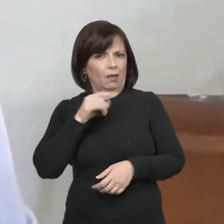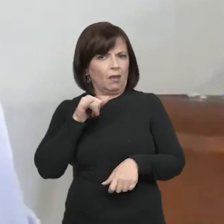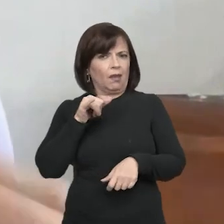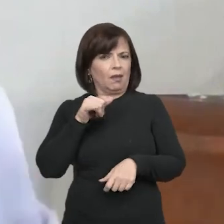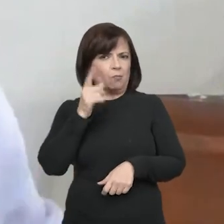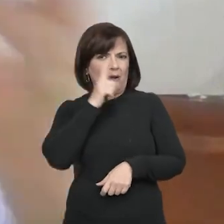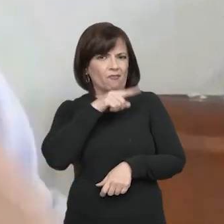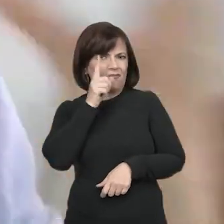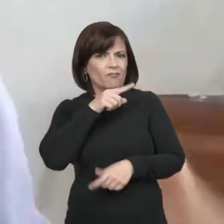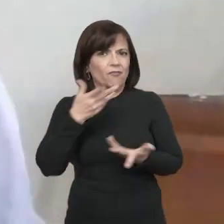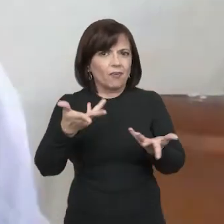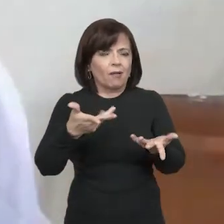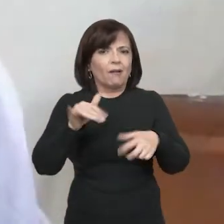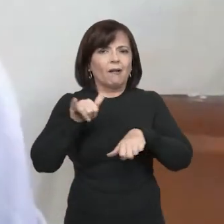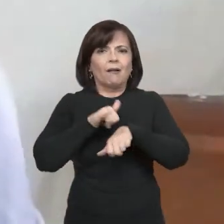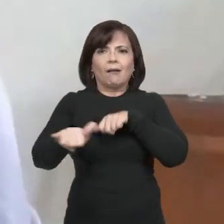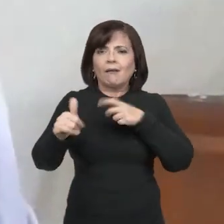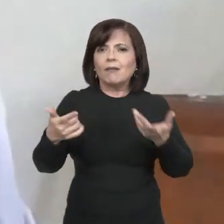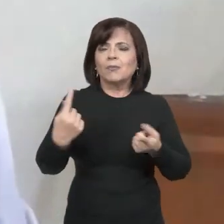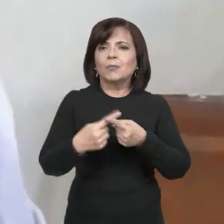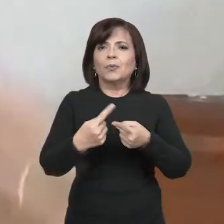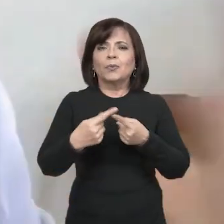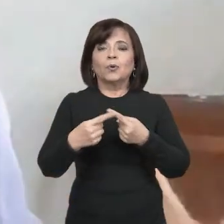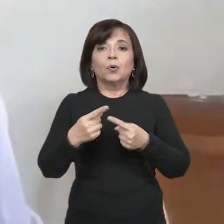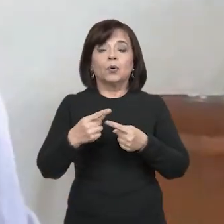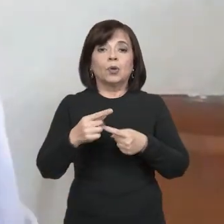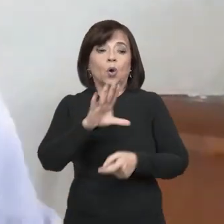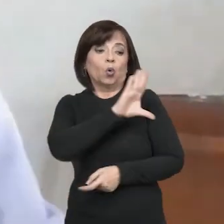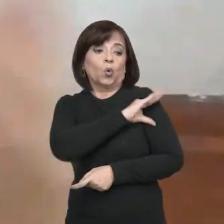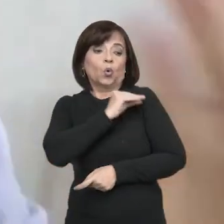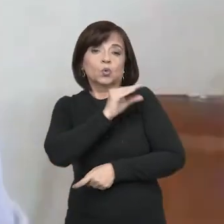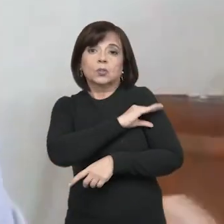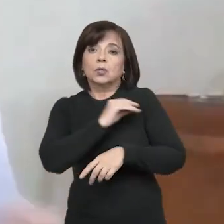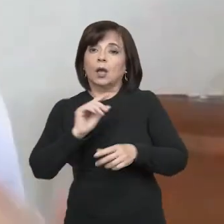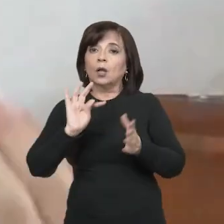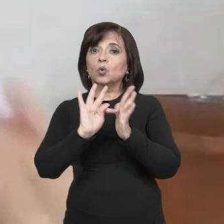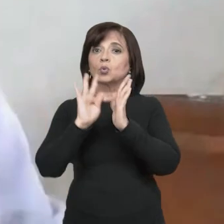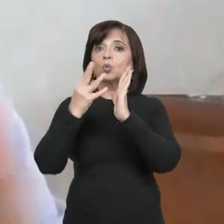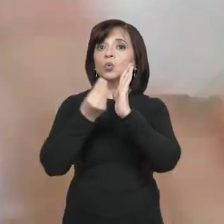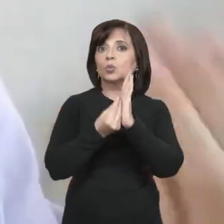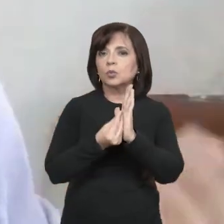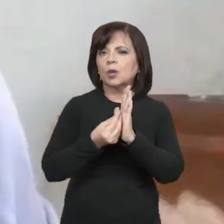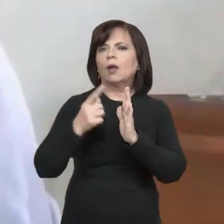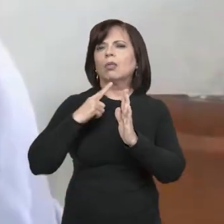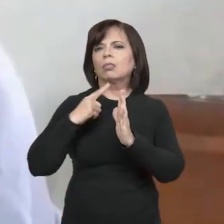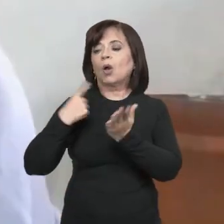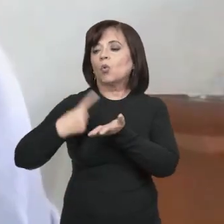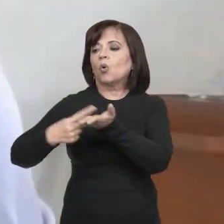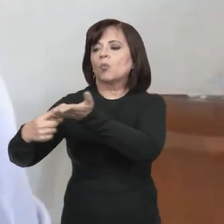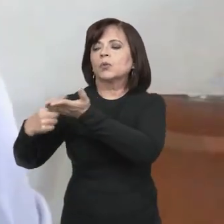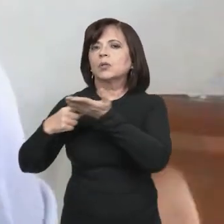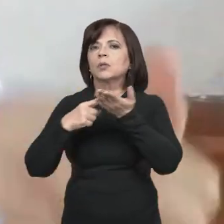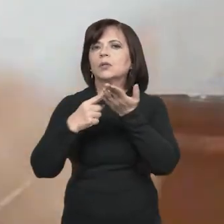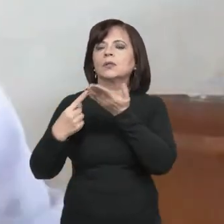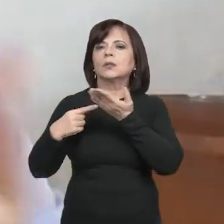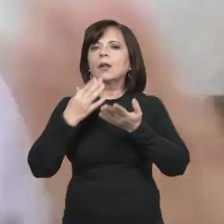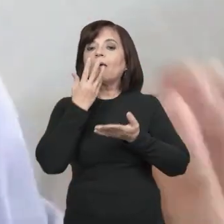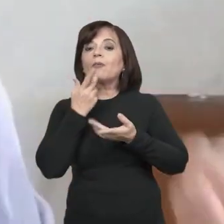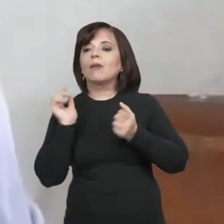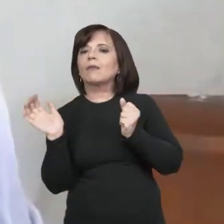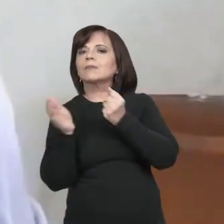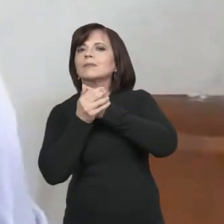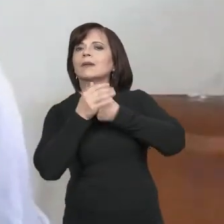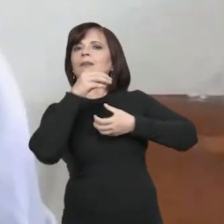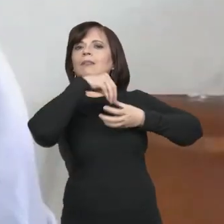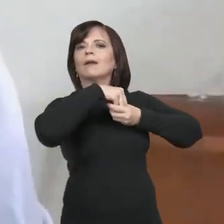proteção, ou seja, esse fato não chegou ao Conselho Tutelar, obviamente porque houve uma artimanha, houve um combinado das envolvidas de